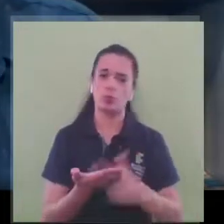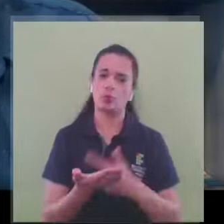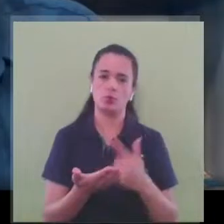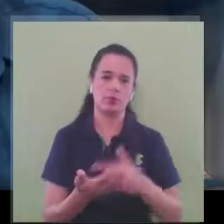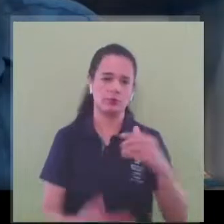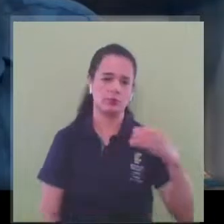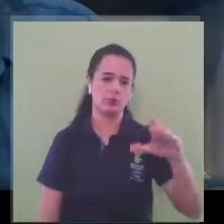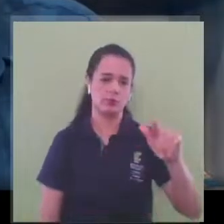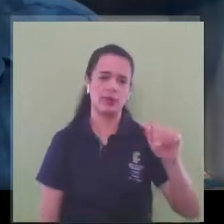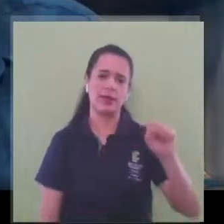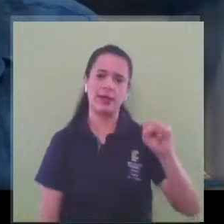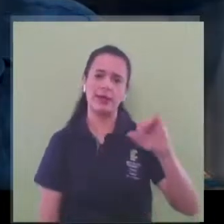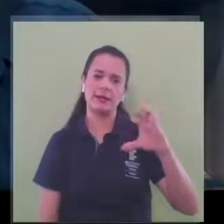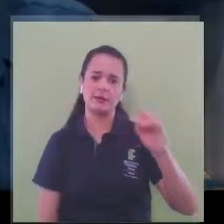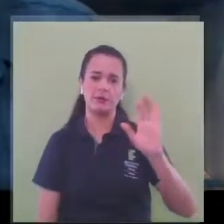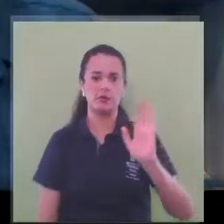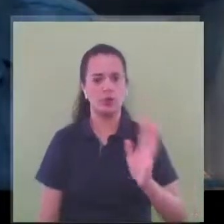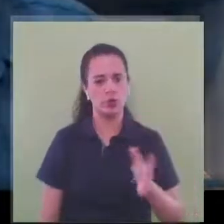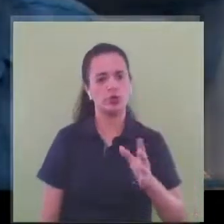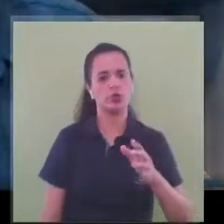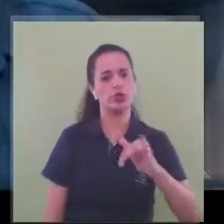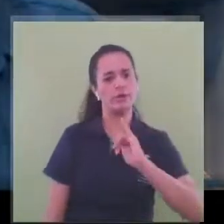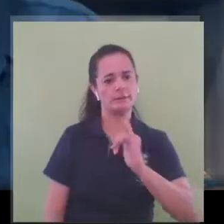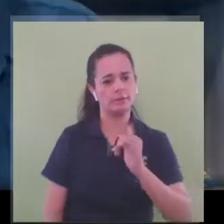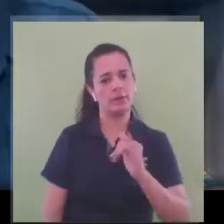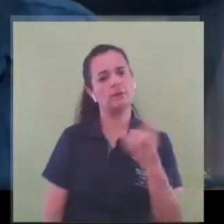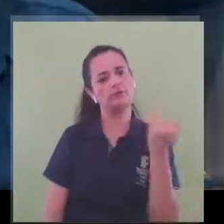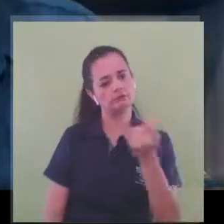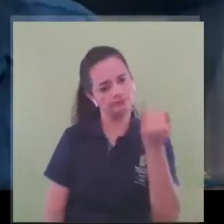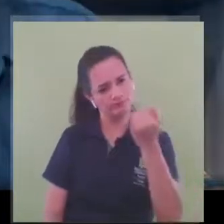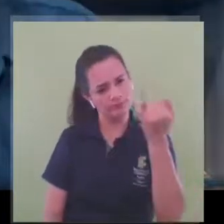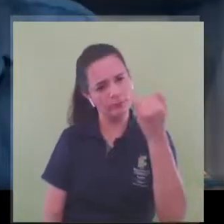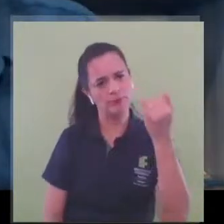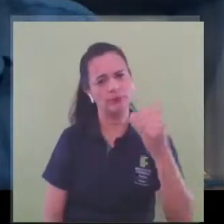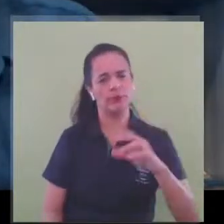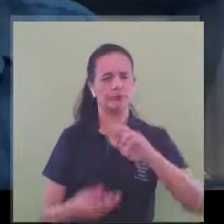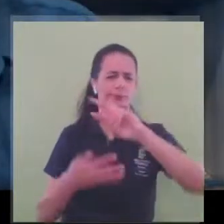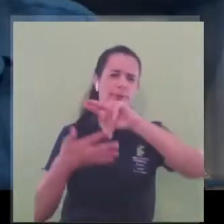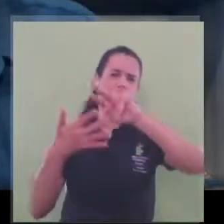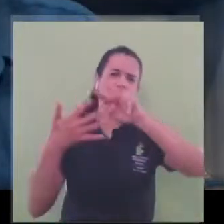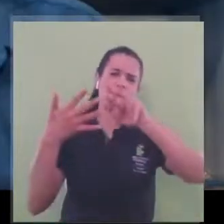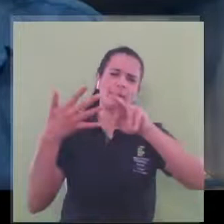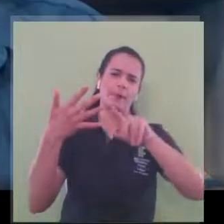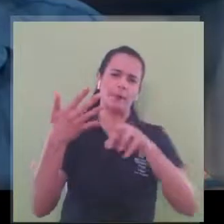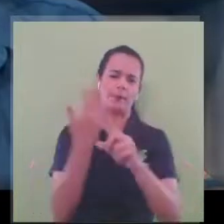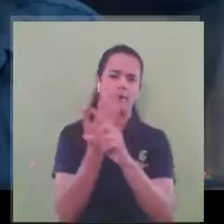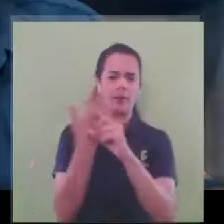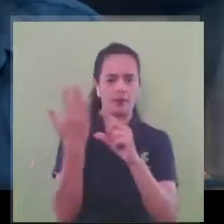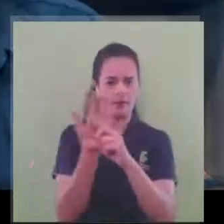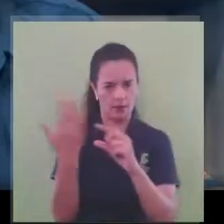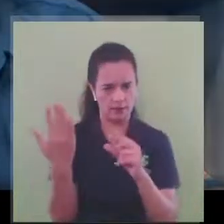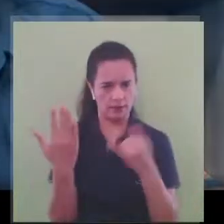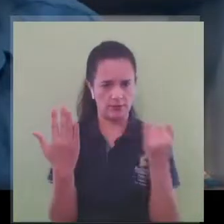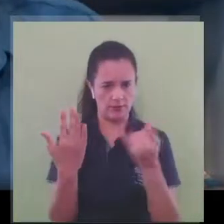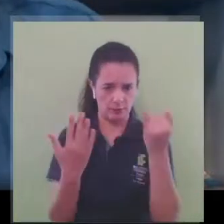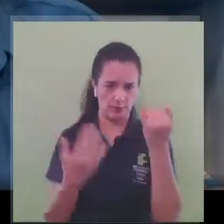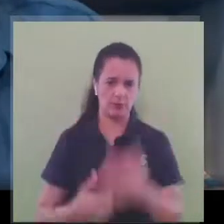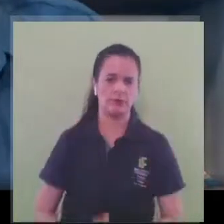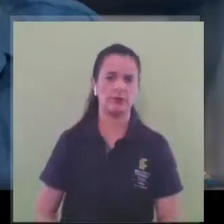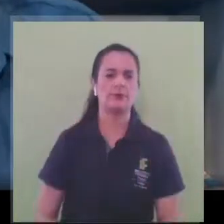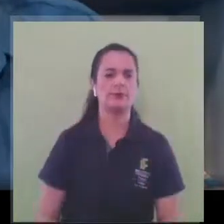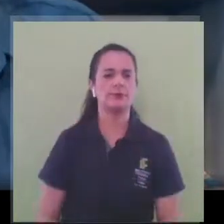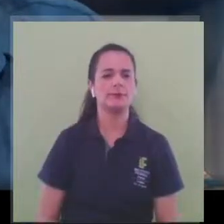importantes, como eu já mencionei aqui, né? Homero, Virgílio, Dante, Camões, Cervantes, Shakespeare, Goethe, e Dostoiévski, né? E